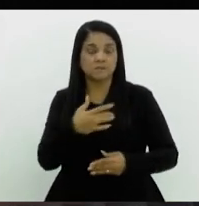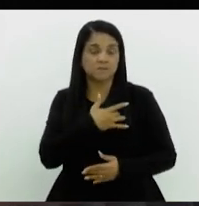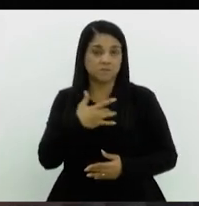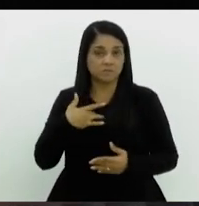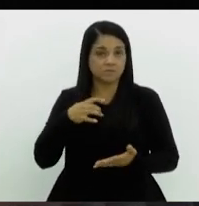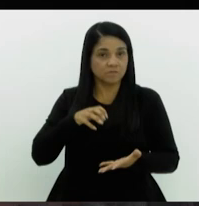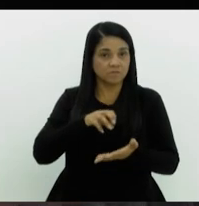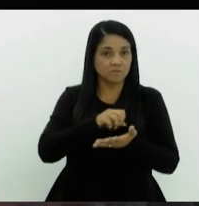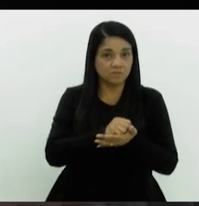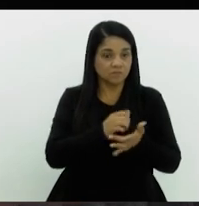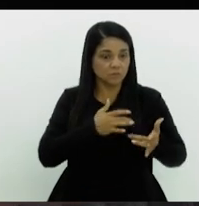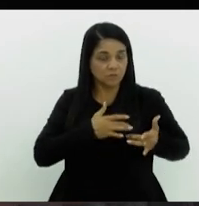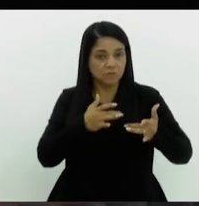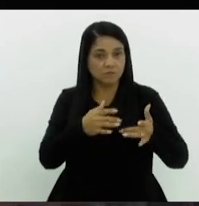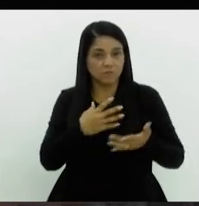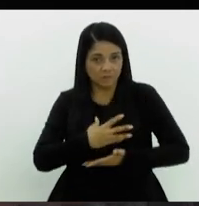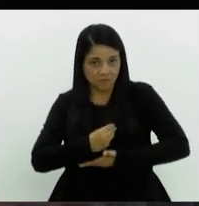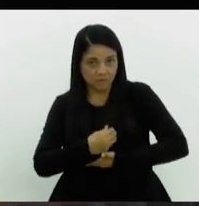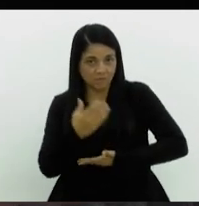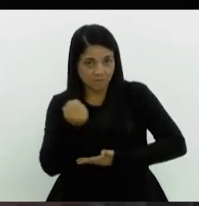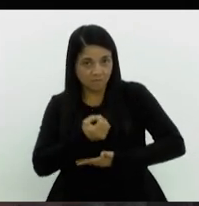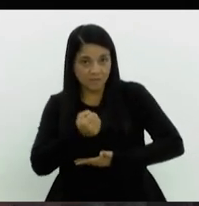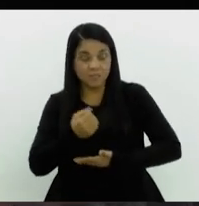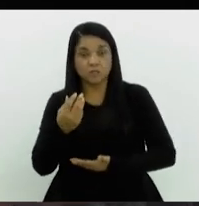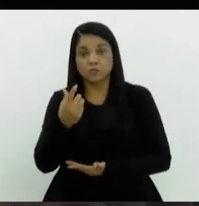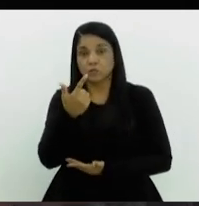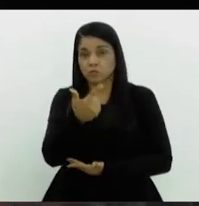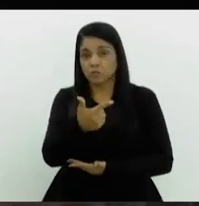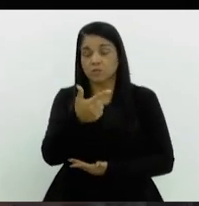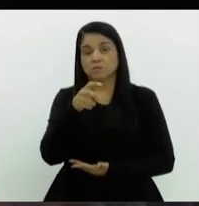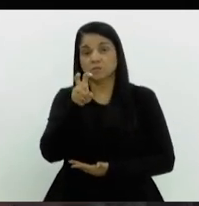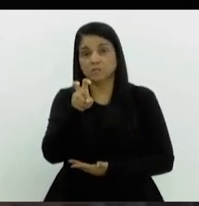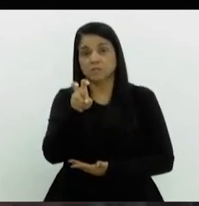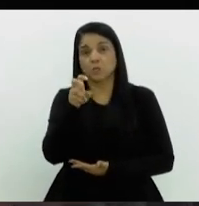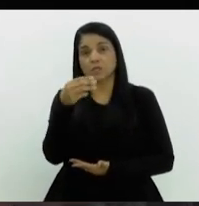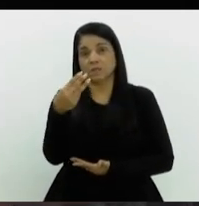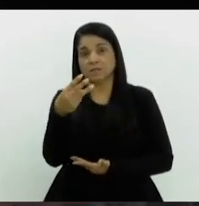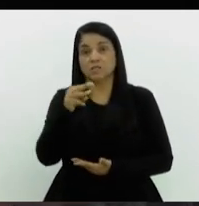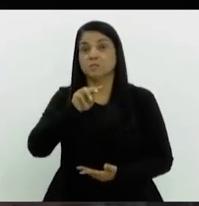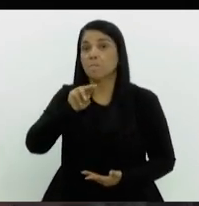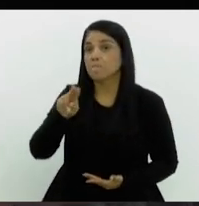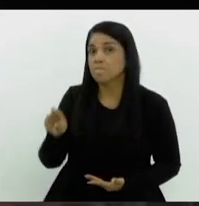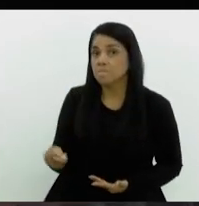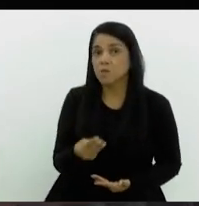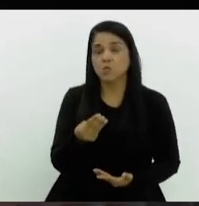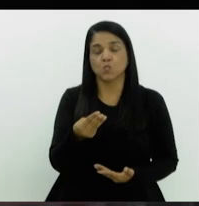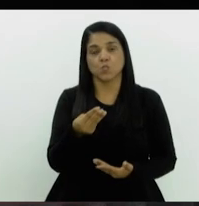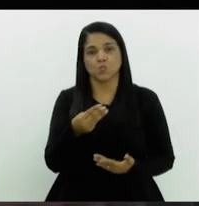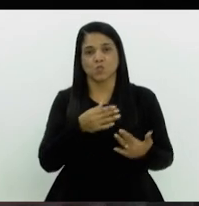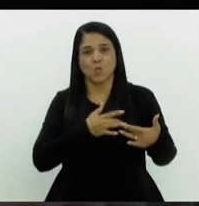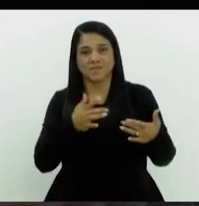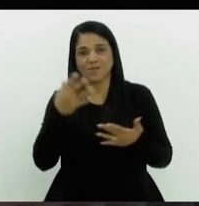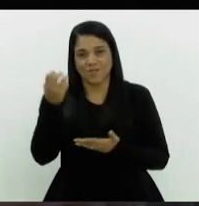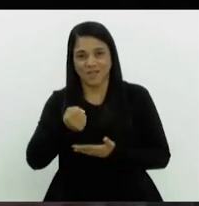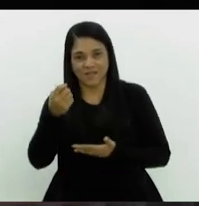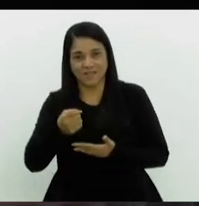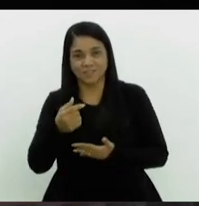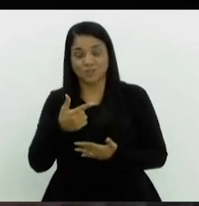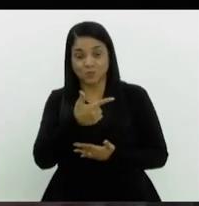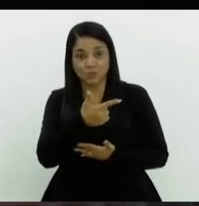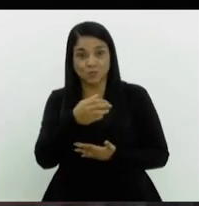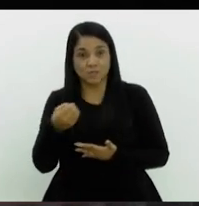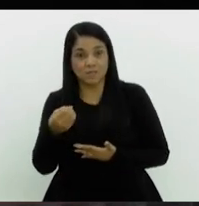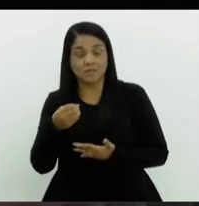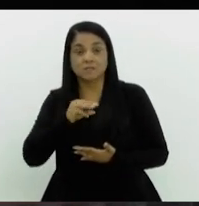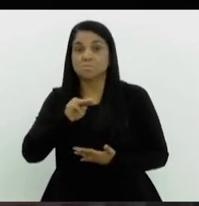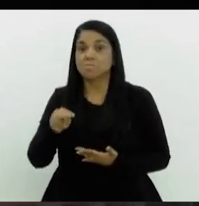registrou a doação de 253 mil litros de leite humano a partir da ação de quase 200 mil mulheres. E,